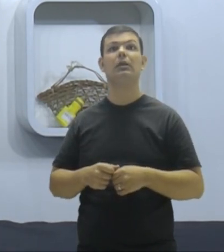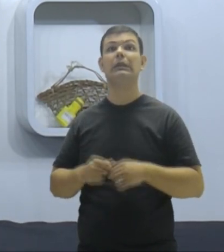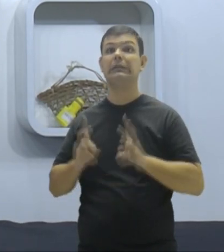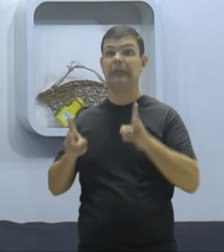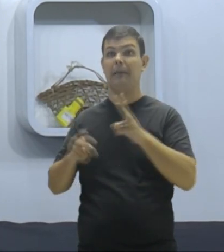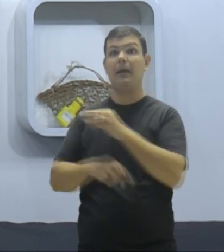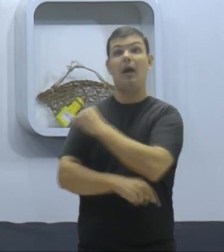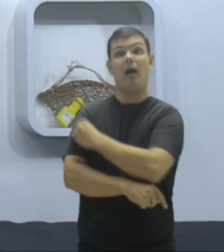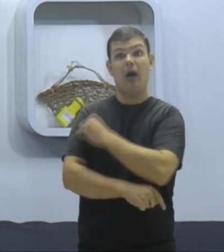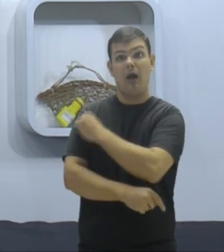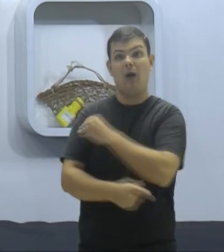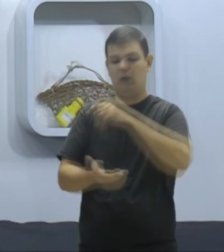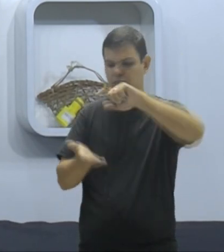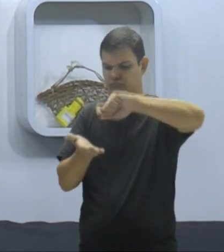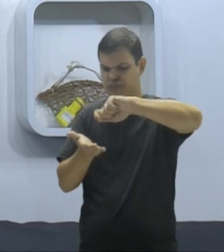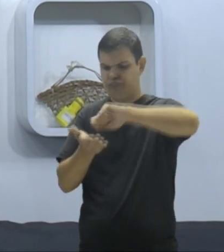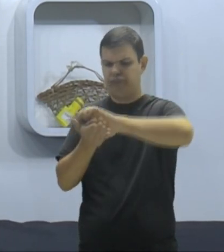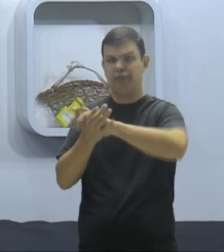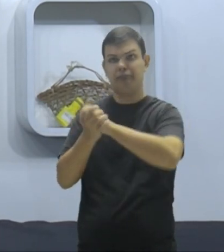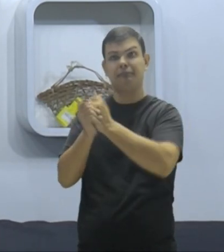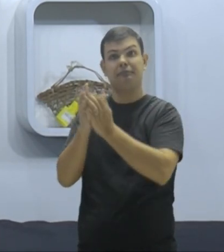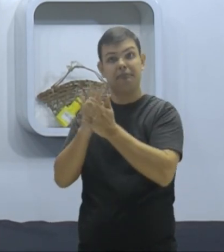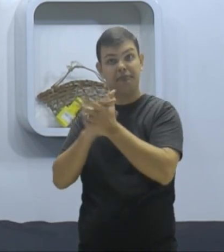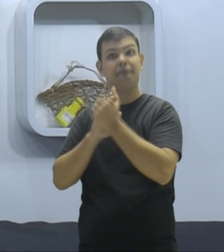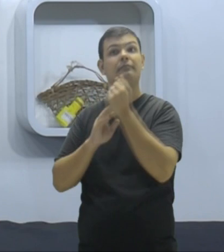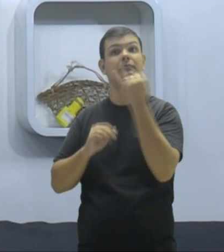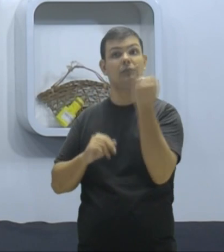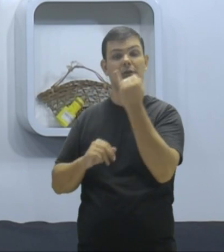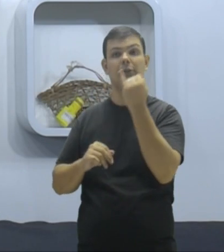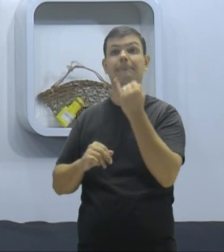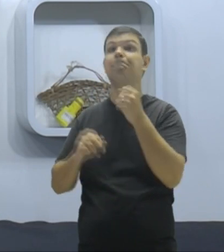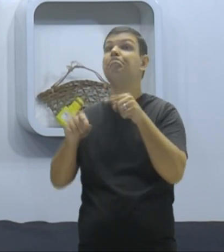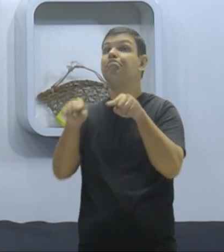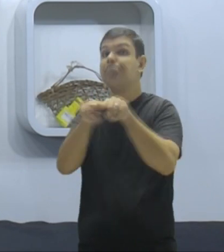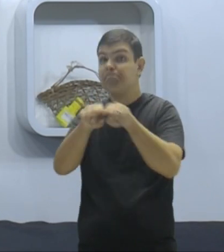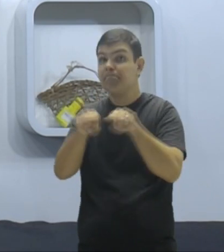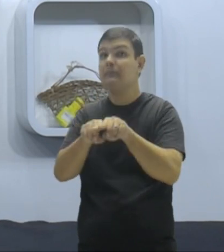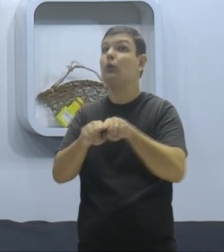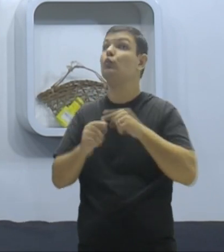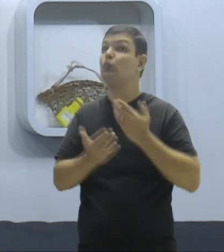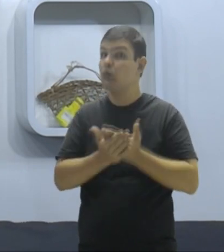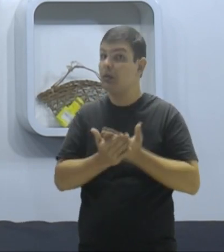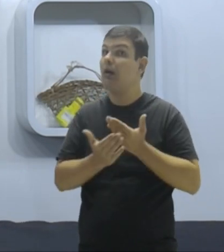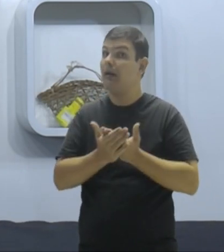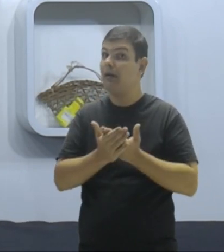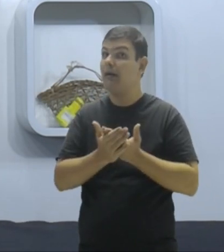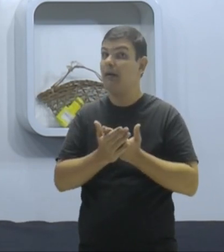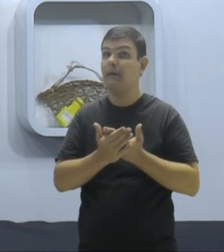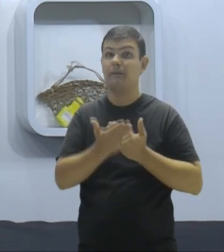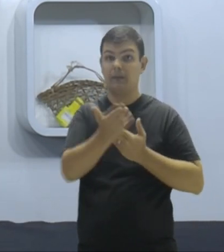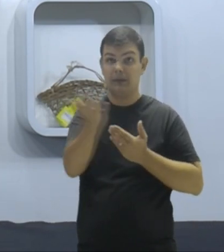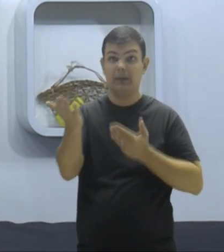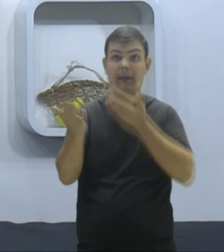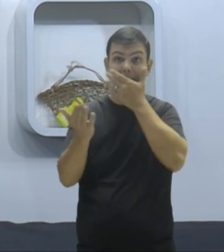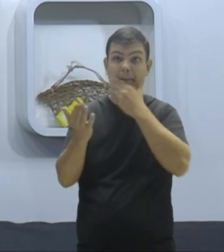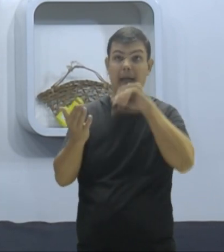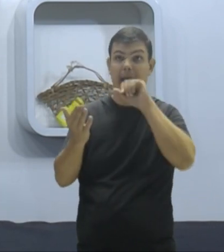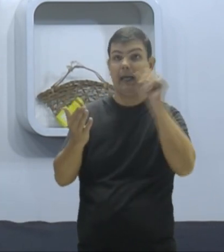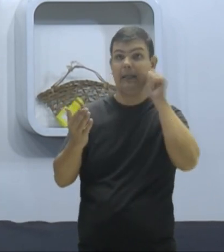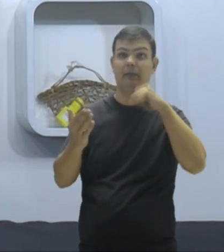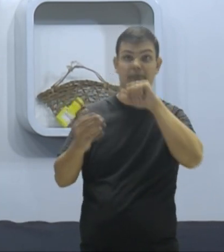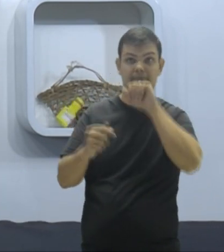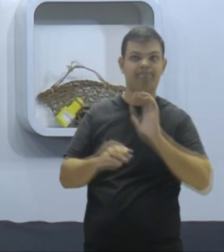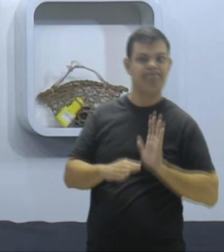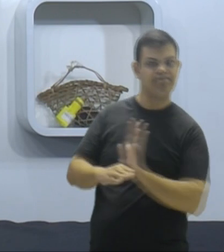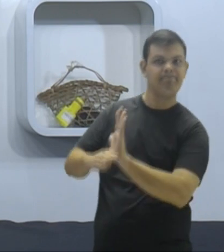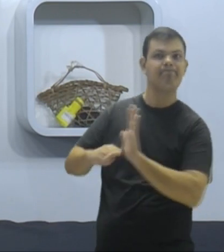Utilize álcool e tente estudar. E aqueles pais que estão acompanhando seus filhos, façam um esforço, que isso